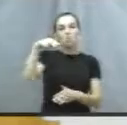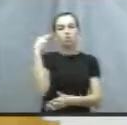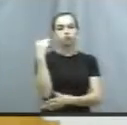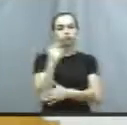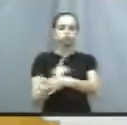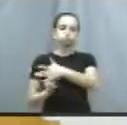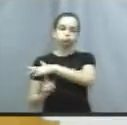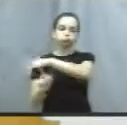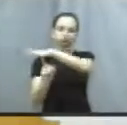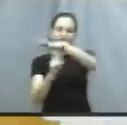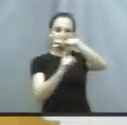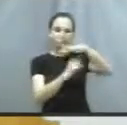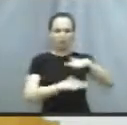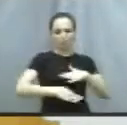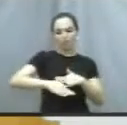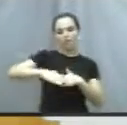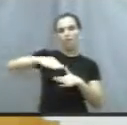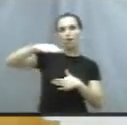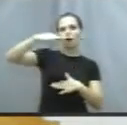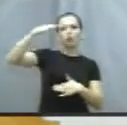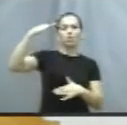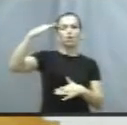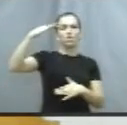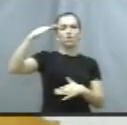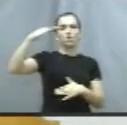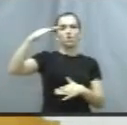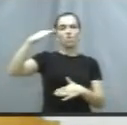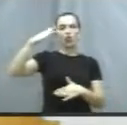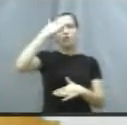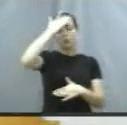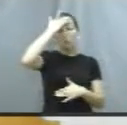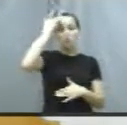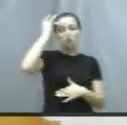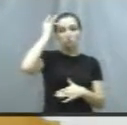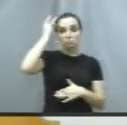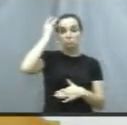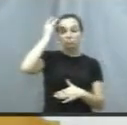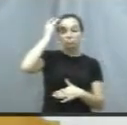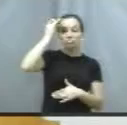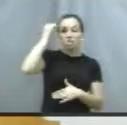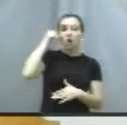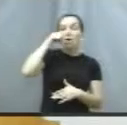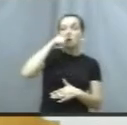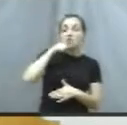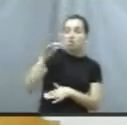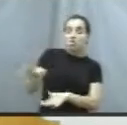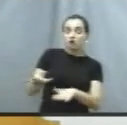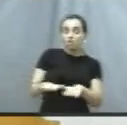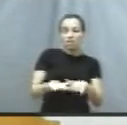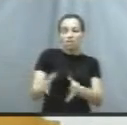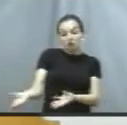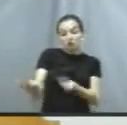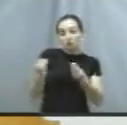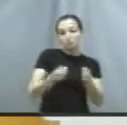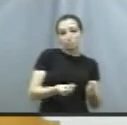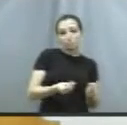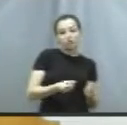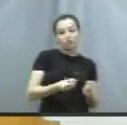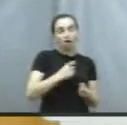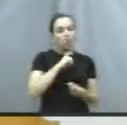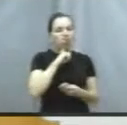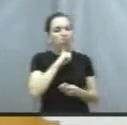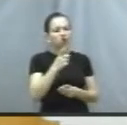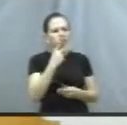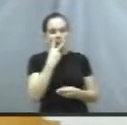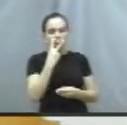uma criança, uma mulher for arrastada ali por meio, ninguém vai ver como estava a situação da Praça do Melhado há pouco tempo.